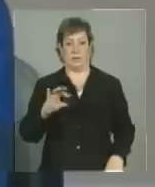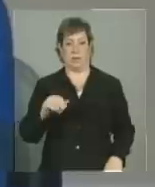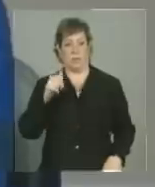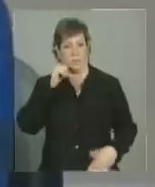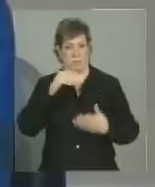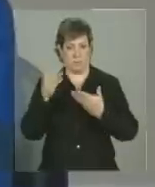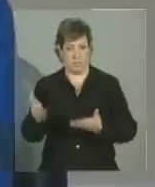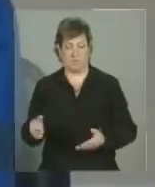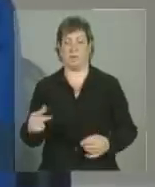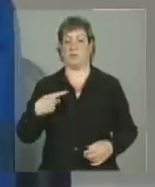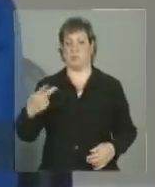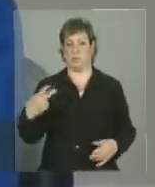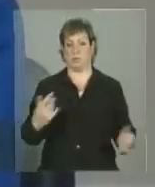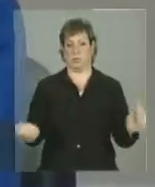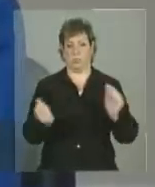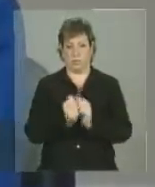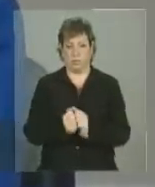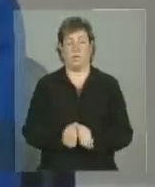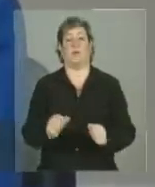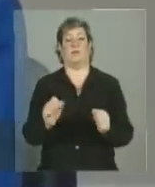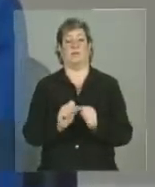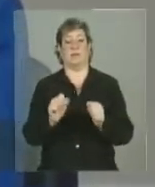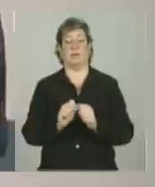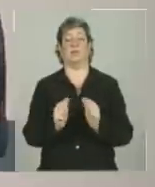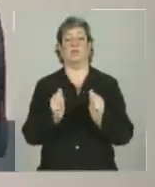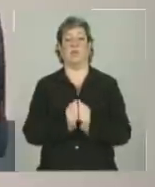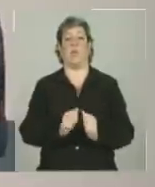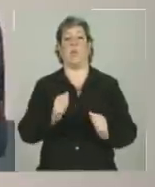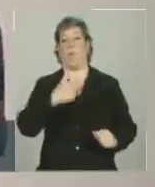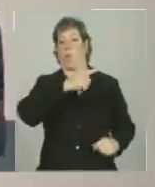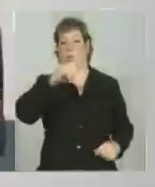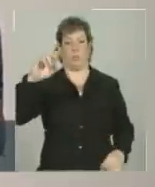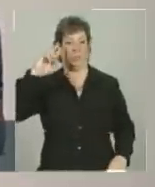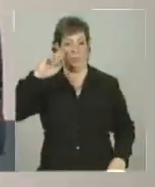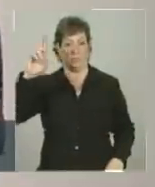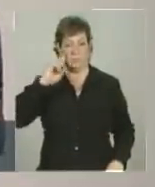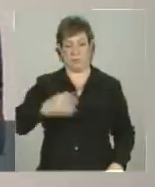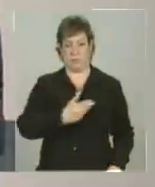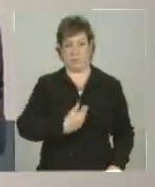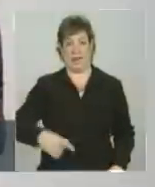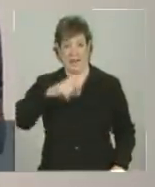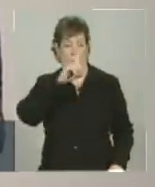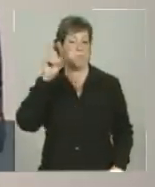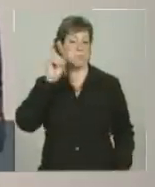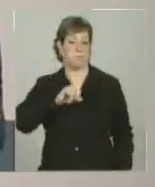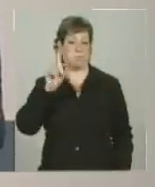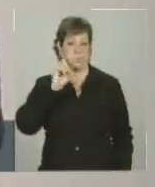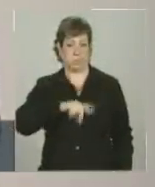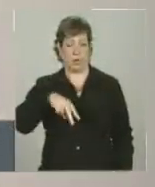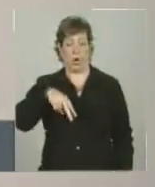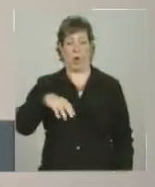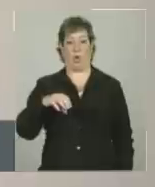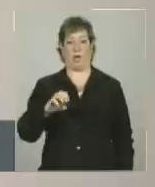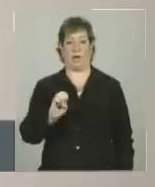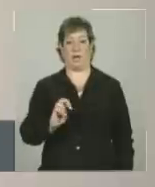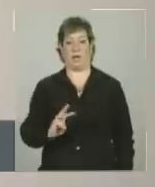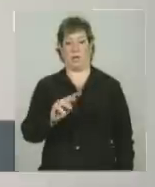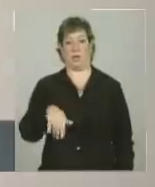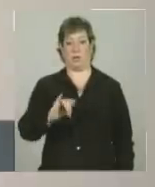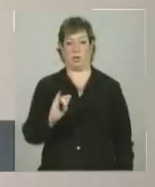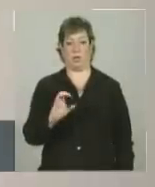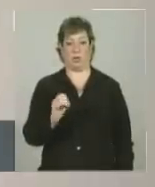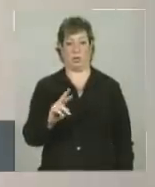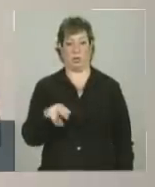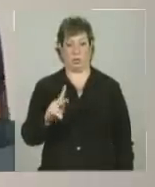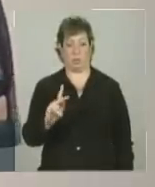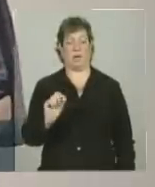e eu lançamos juntamente com outros chefes de Estado e de governo em Nova York no ano passado. Saúdo